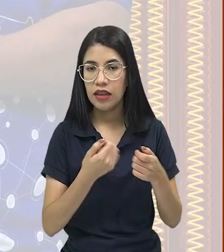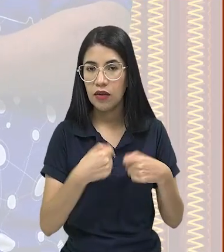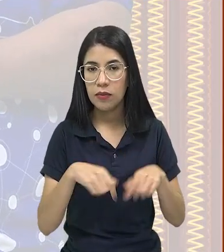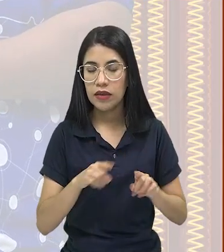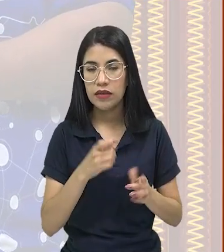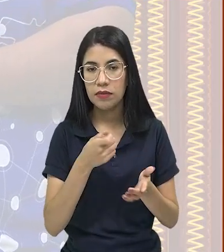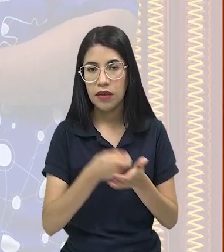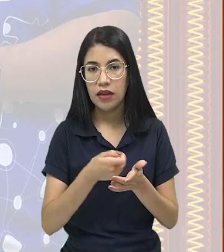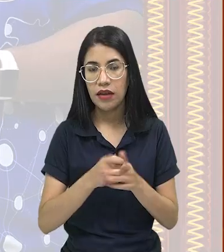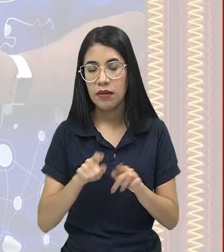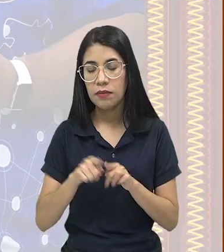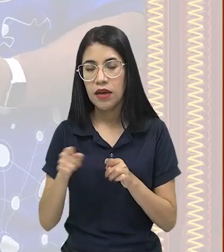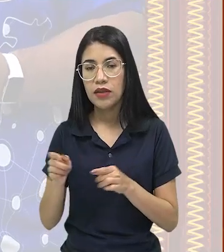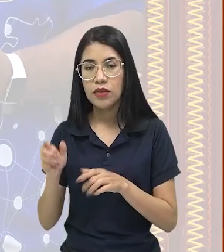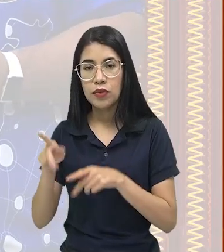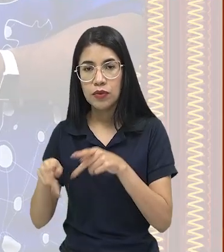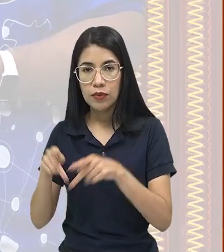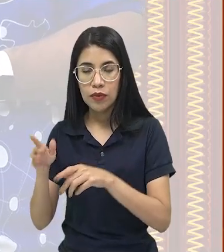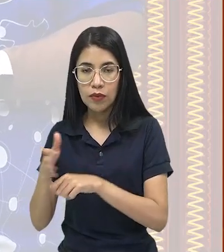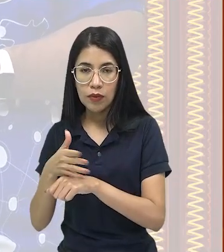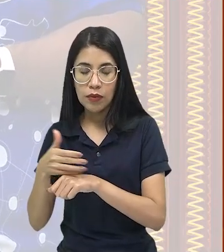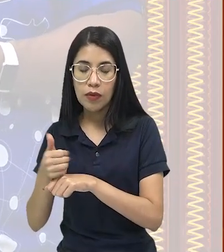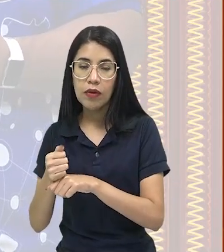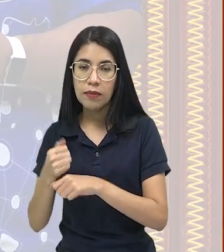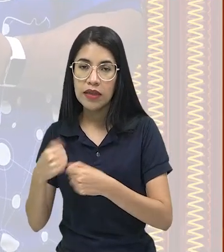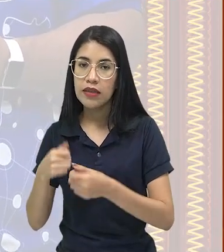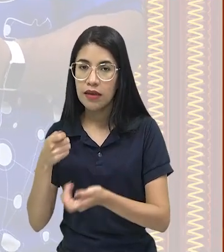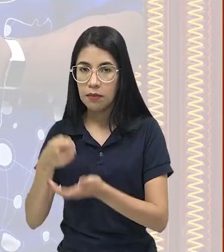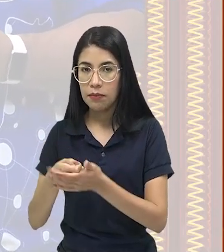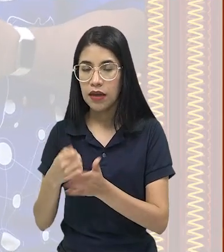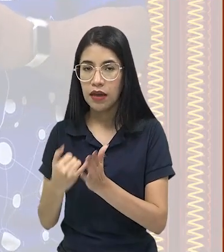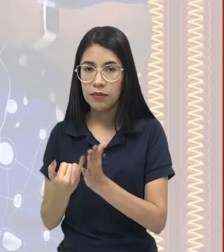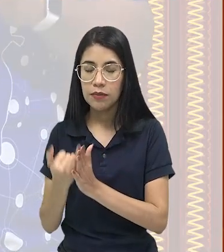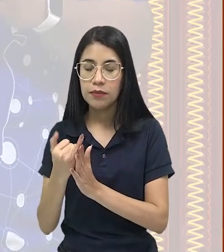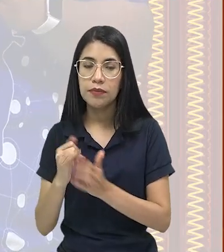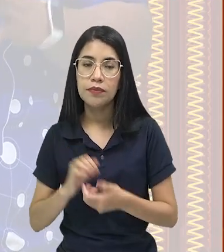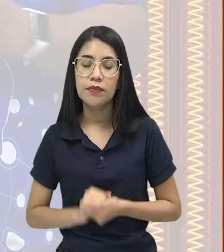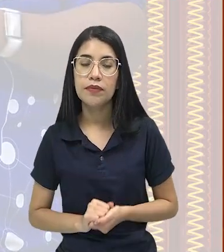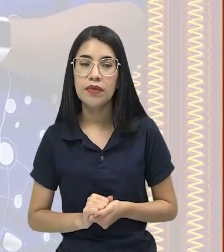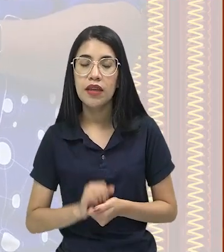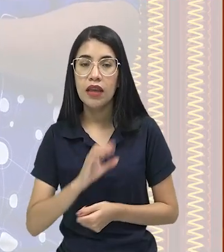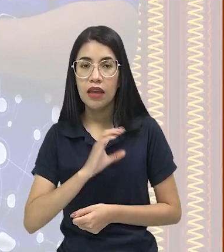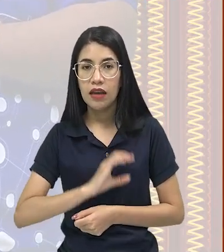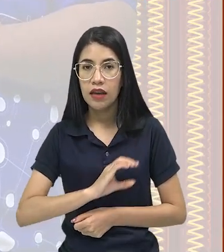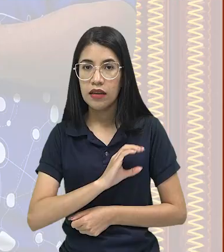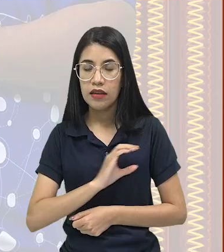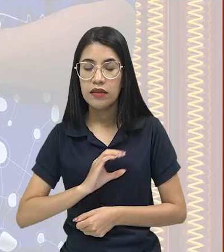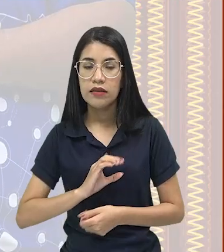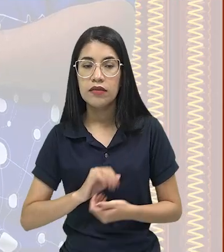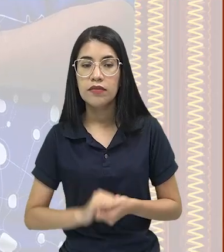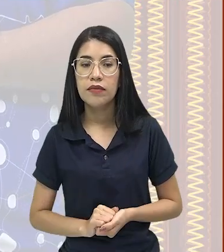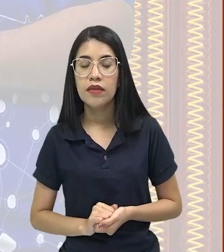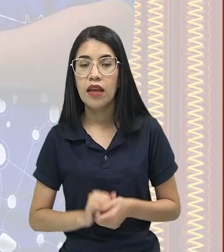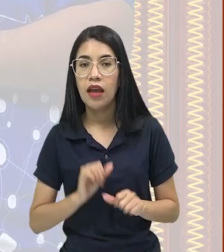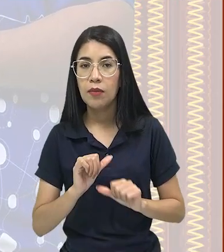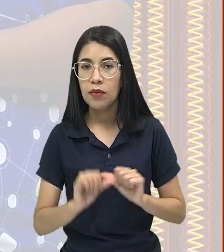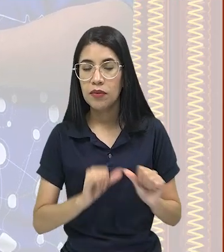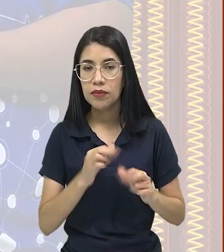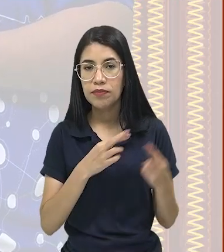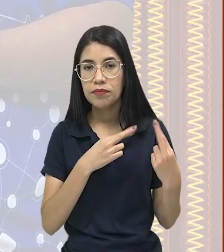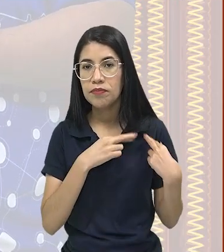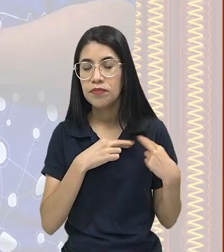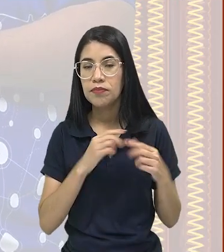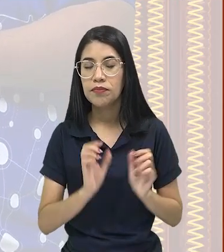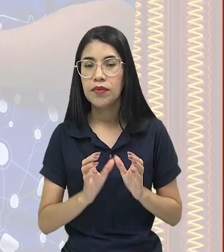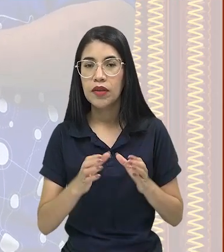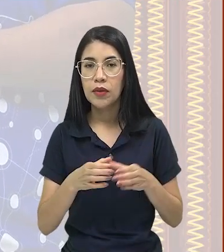Segundo ponto, a questão da catequização. Nós vamos ter a transferência da responsabilidade da catequese dos indígenas para as